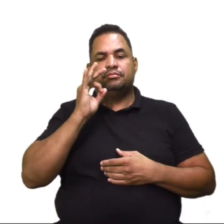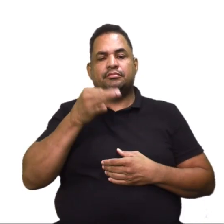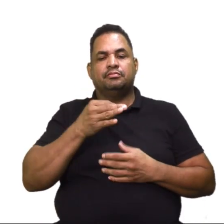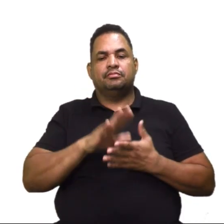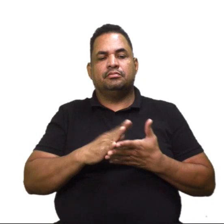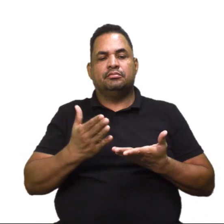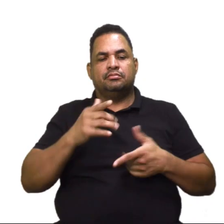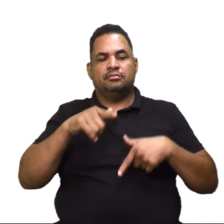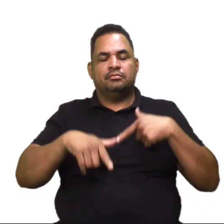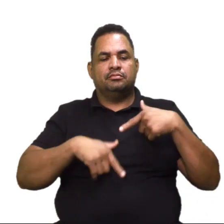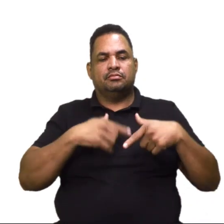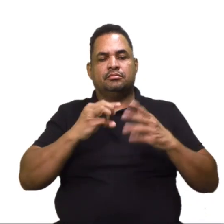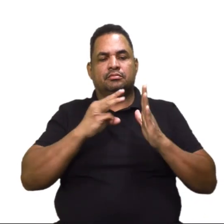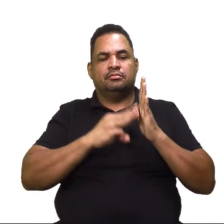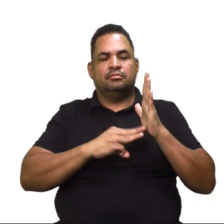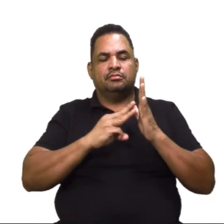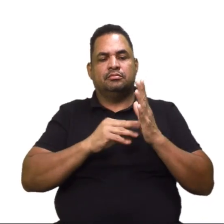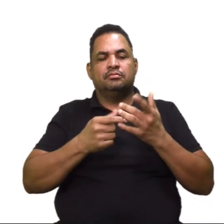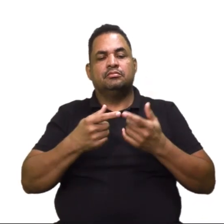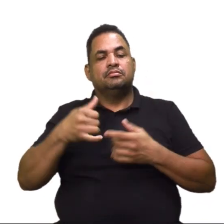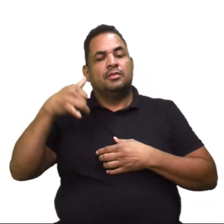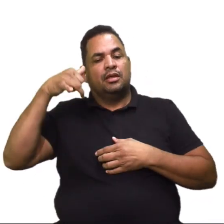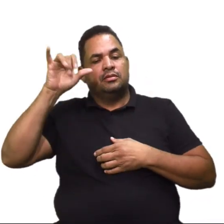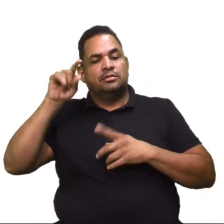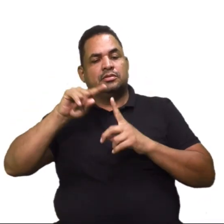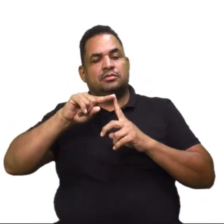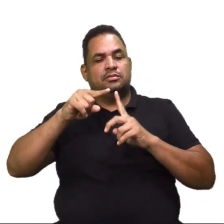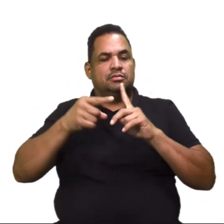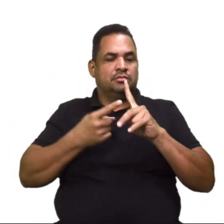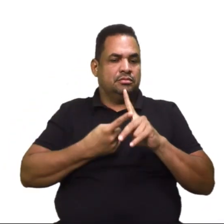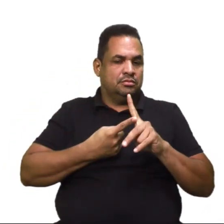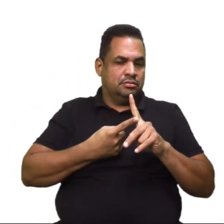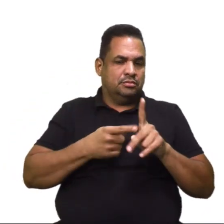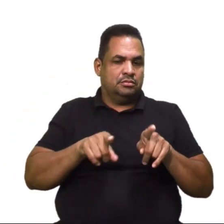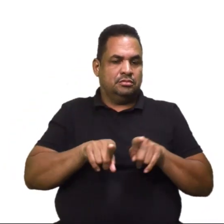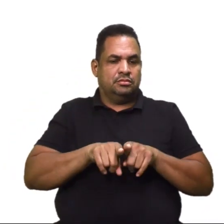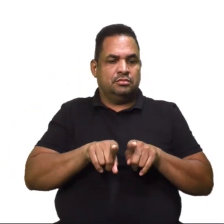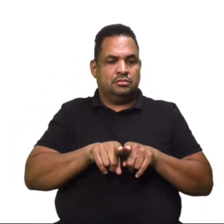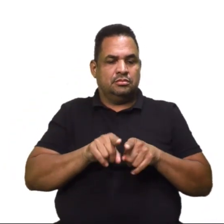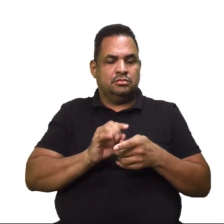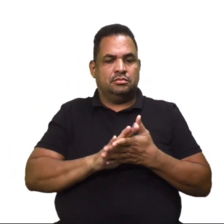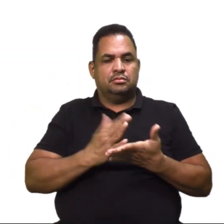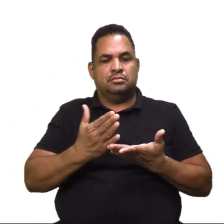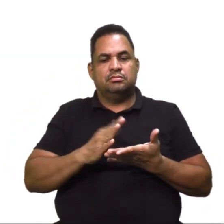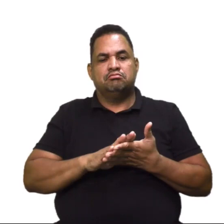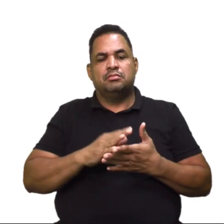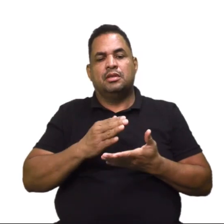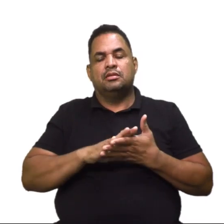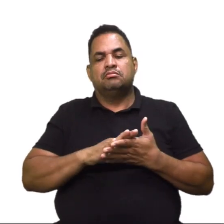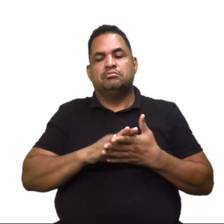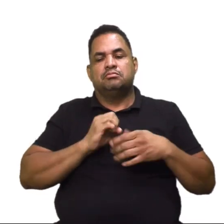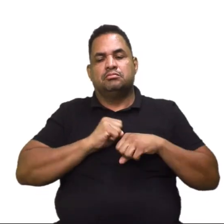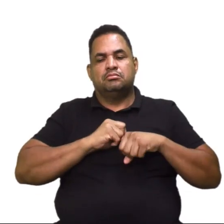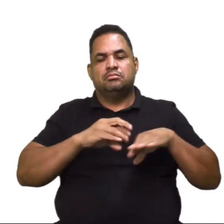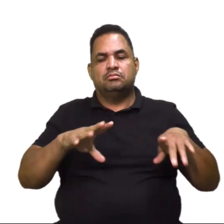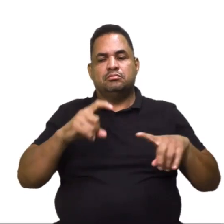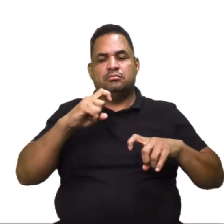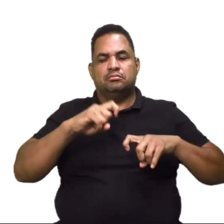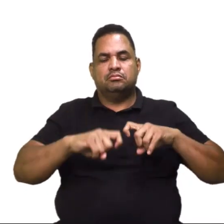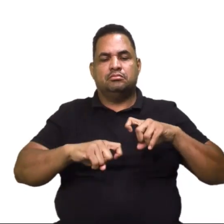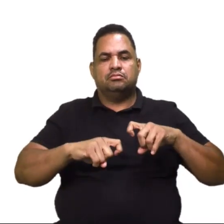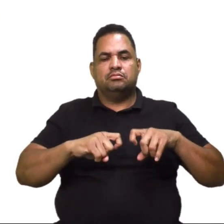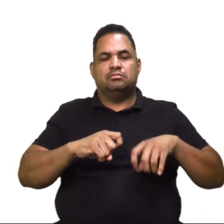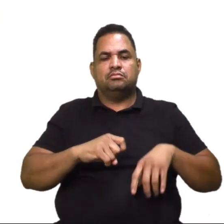corretamente, atua tanto para o método contraceptivo, evitando a gravidez, assim como também a prevenção de DSTs. Aí